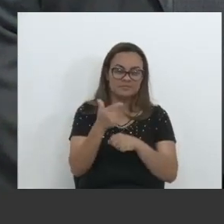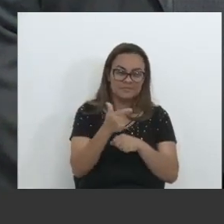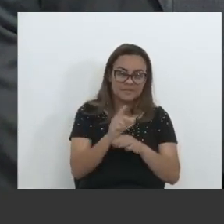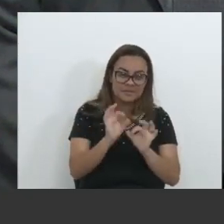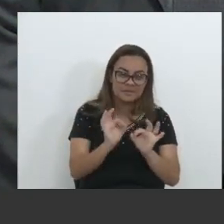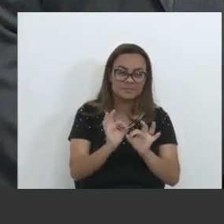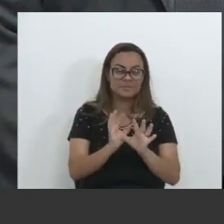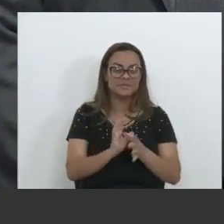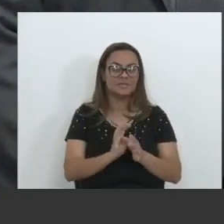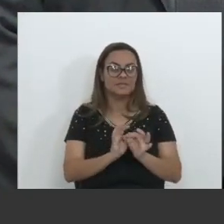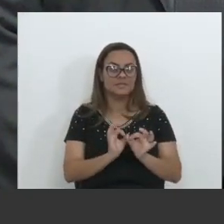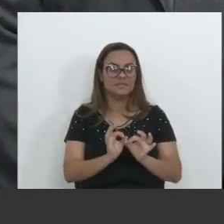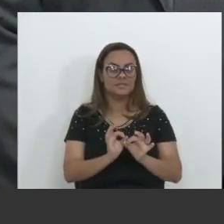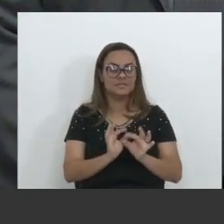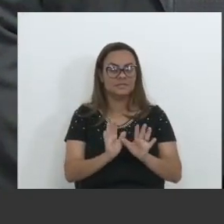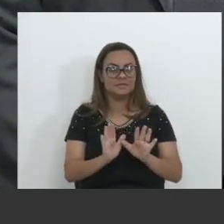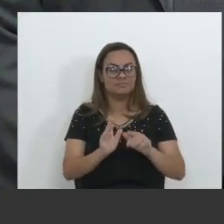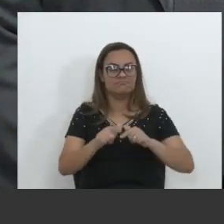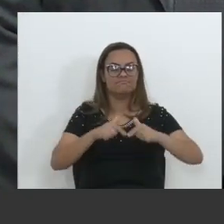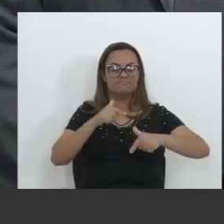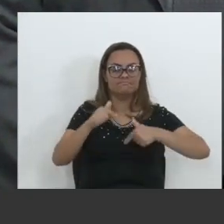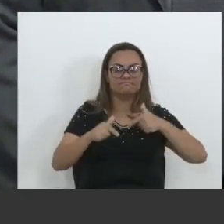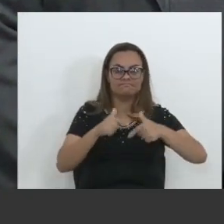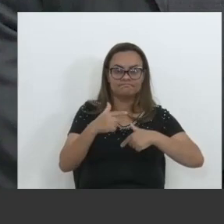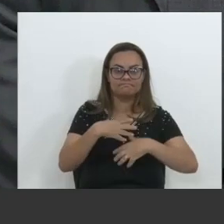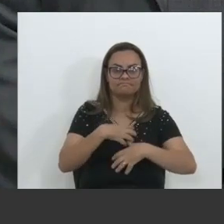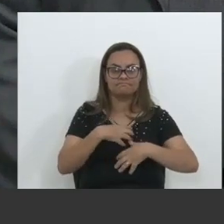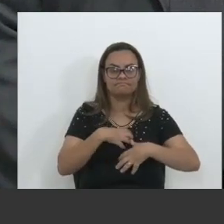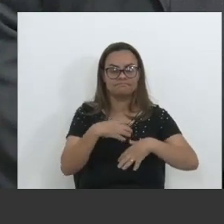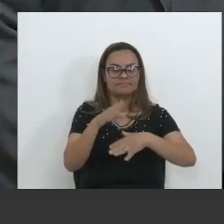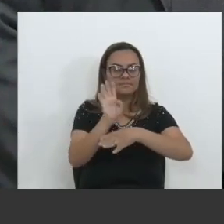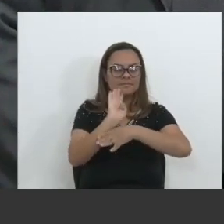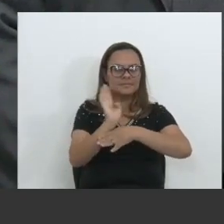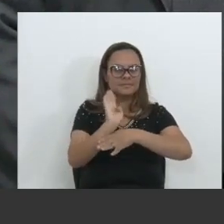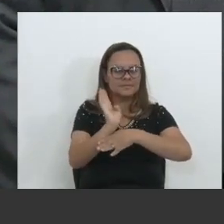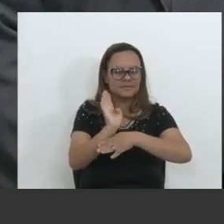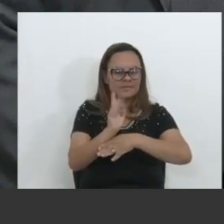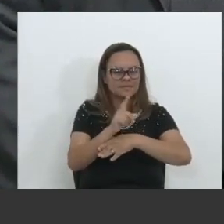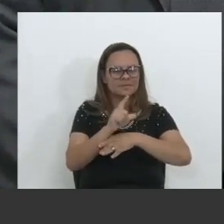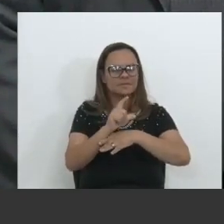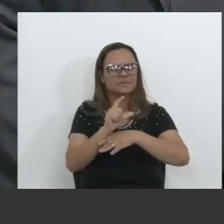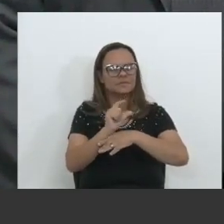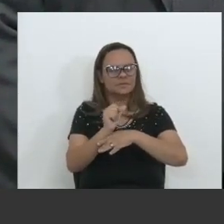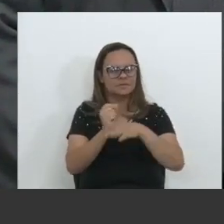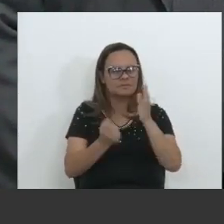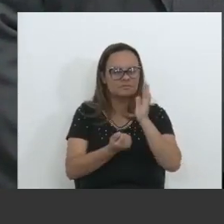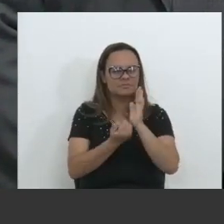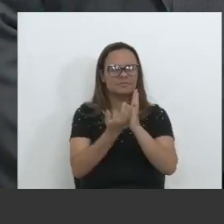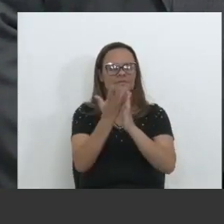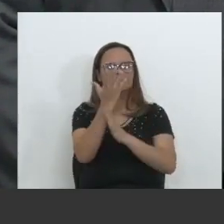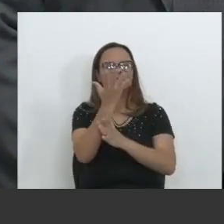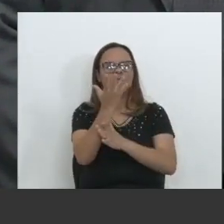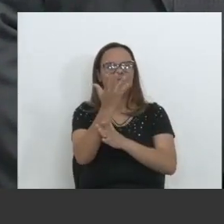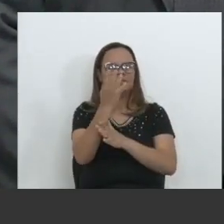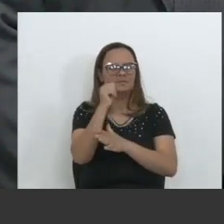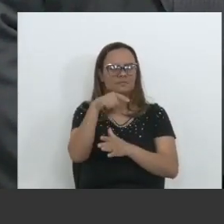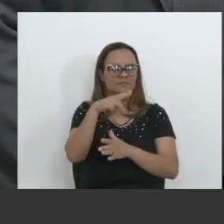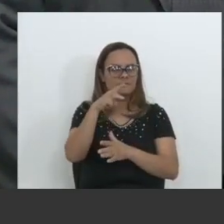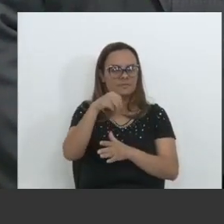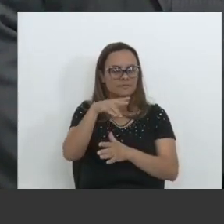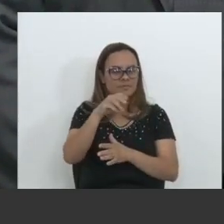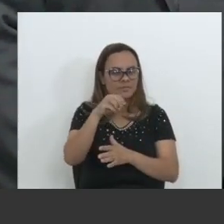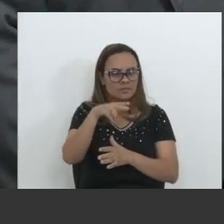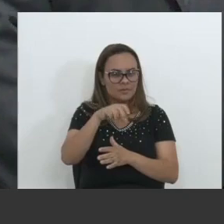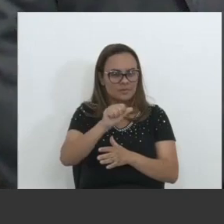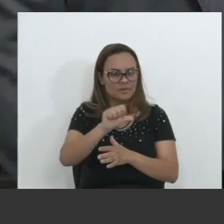E trabalhou de uma maneira que o filme vai sair para agradar de mamã na caduco né todos vão